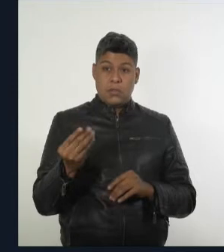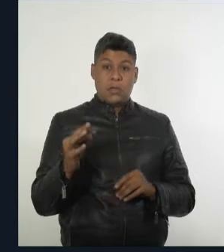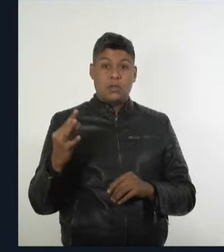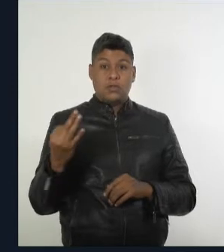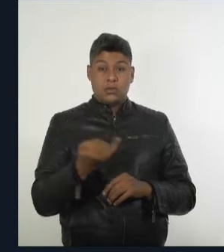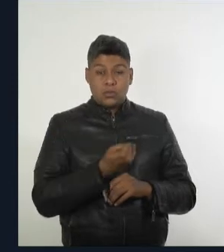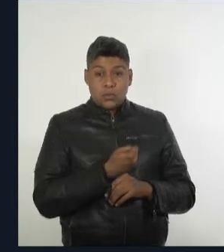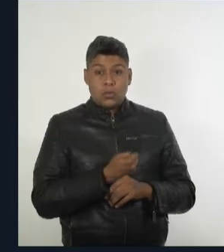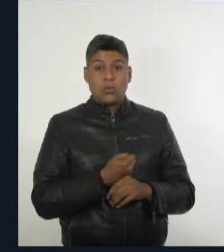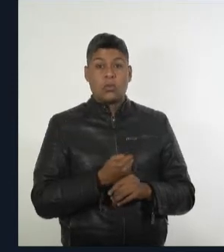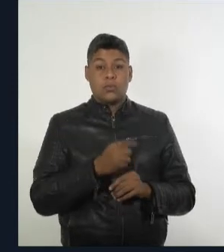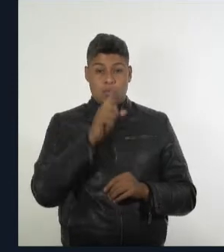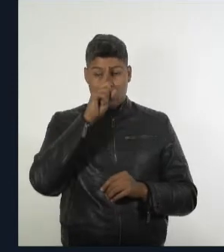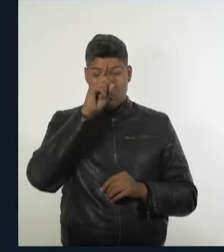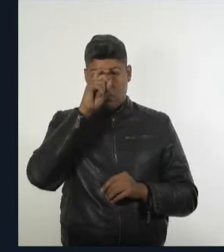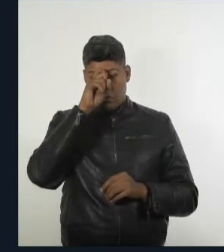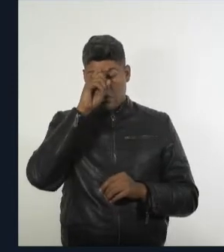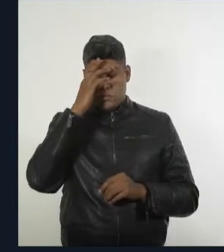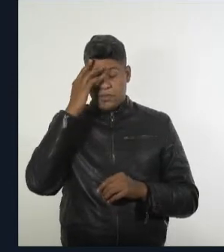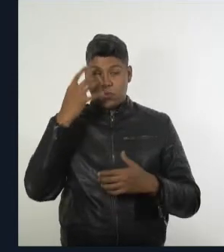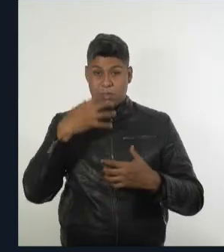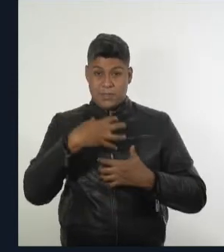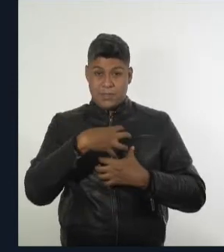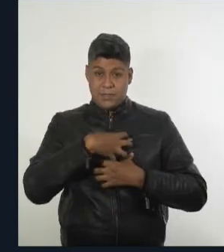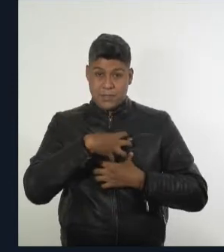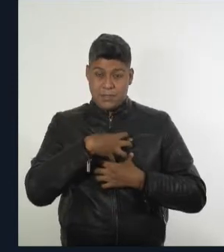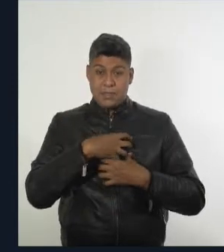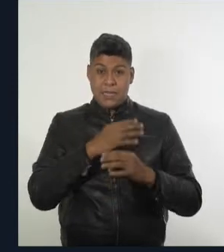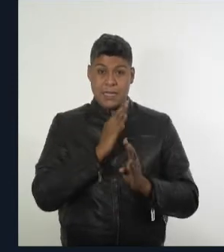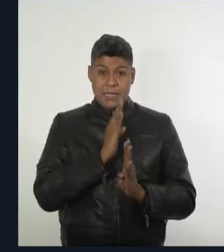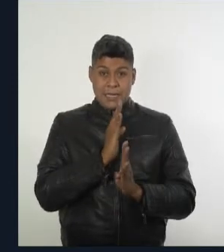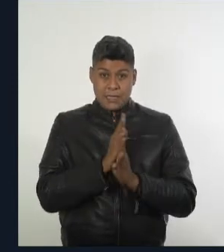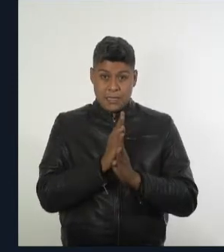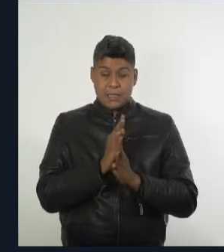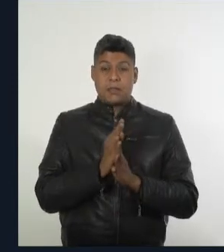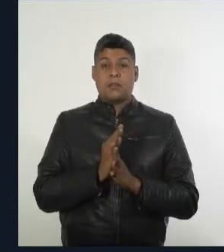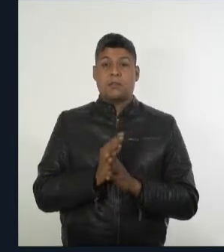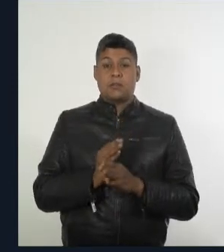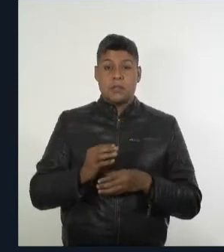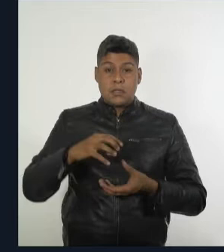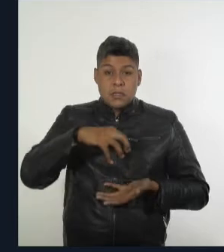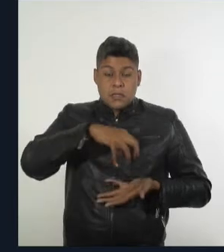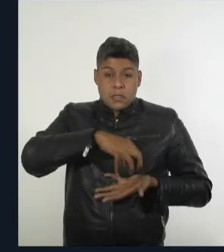rede inicialmente para os sintomáticos respiratórios identificados nas nossas unidades,